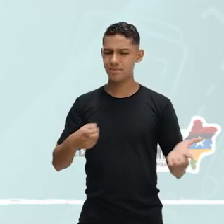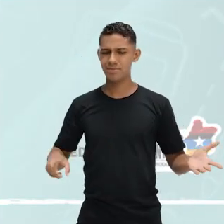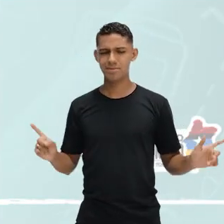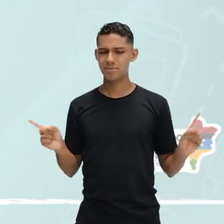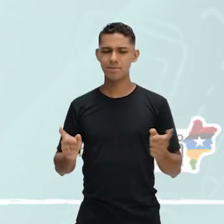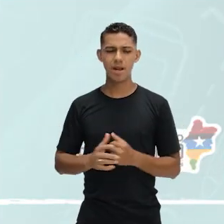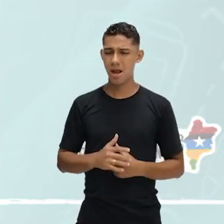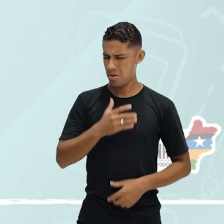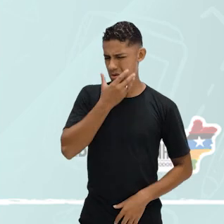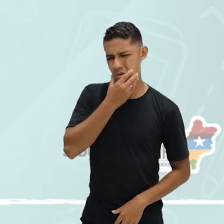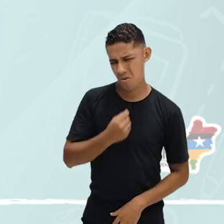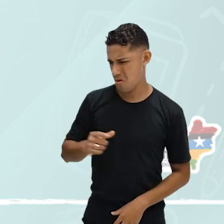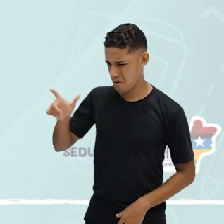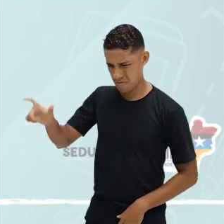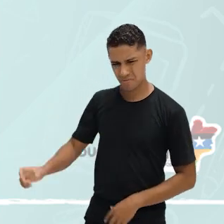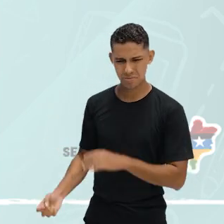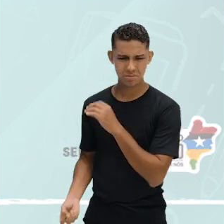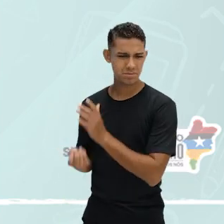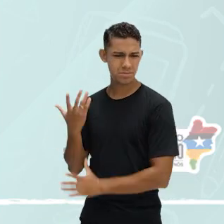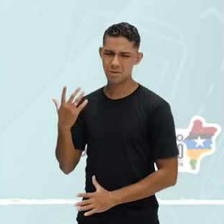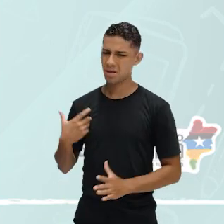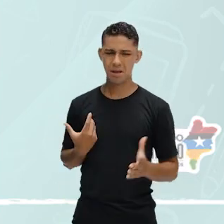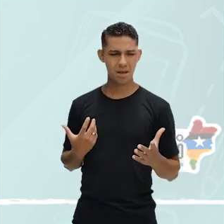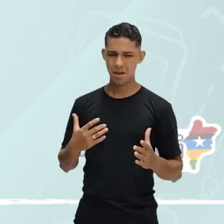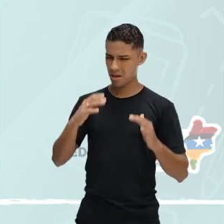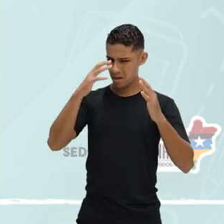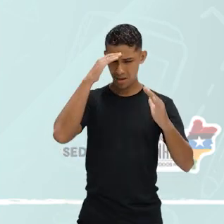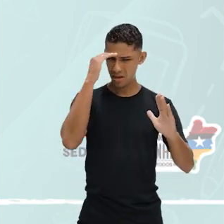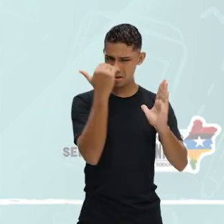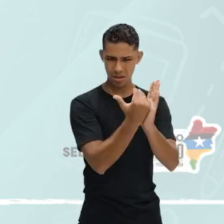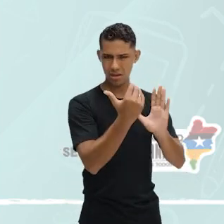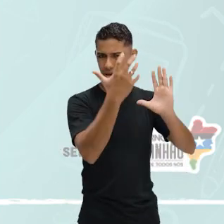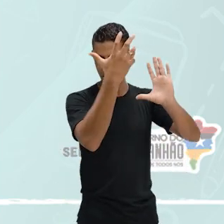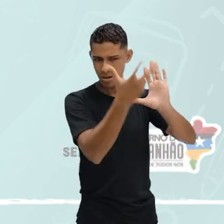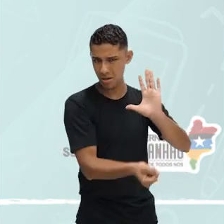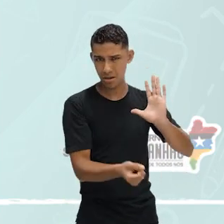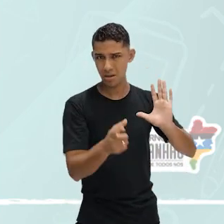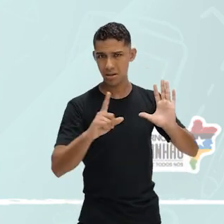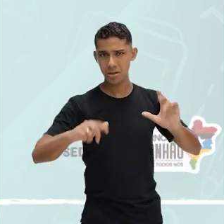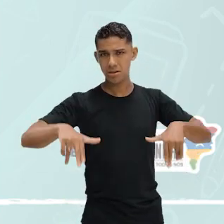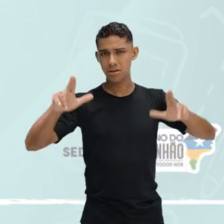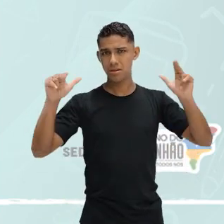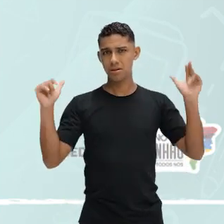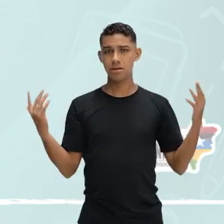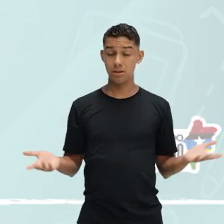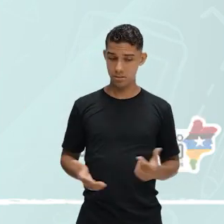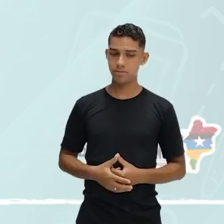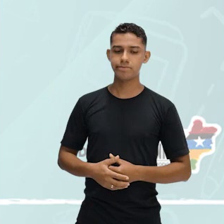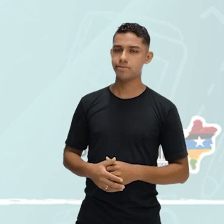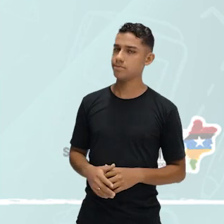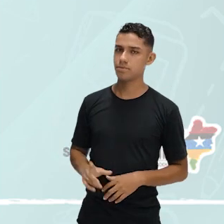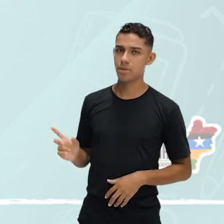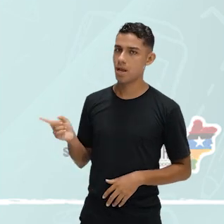O homem natural de Locke jamais se sujeitaria ao contrato social. Está completamente equivocado. Claro que ele se sujeita,